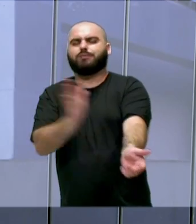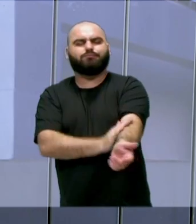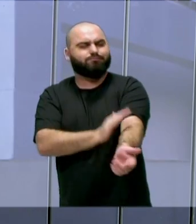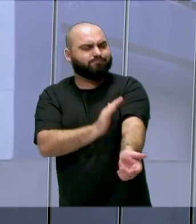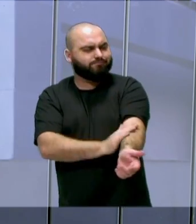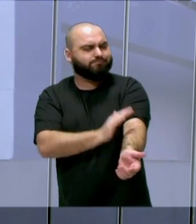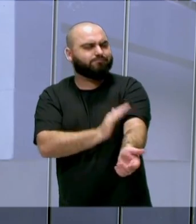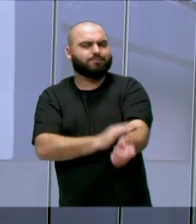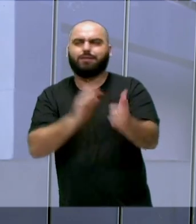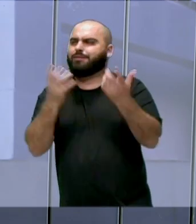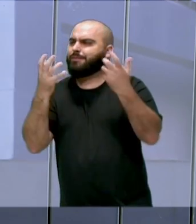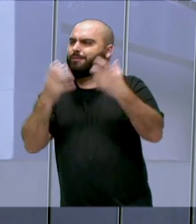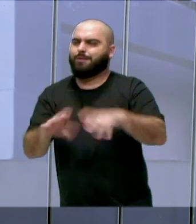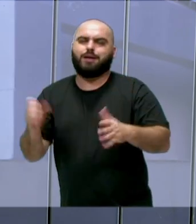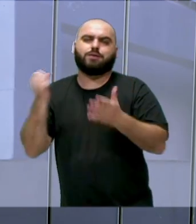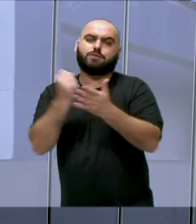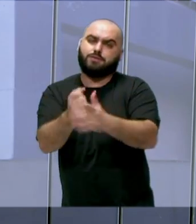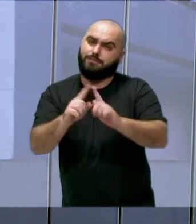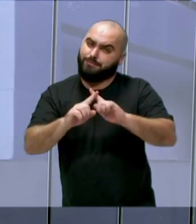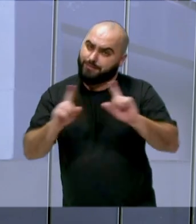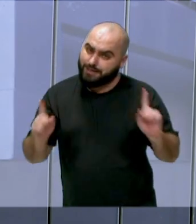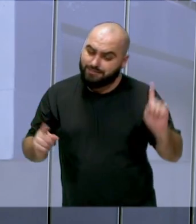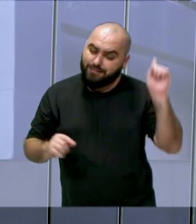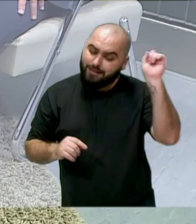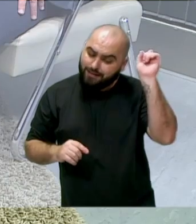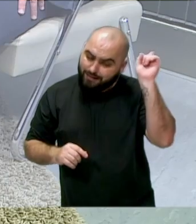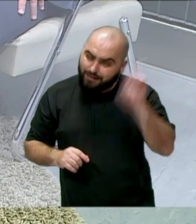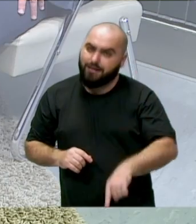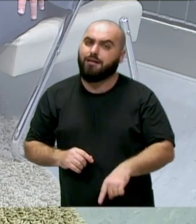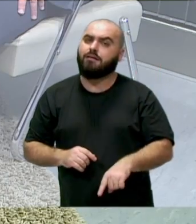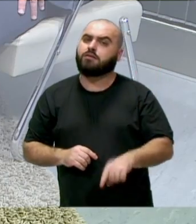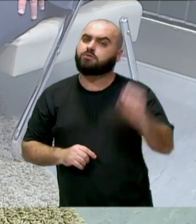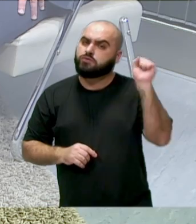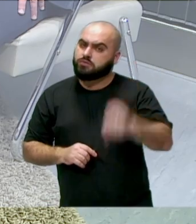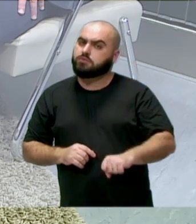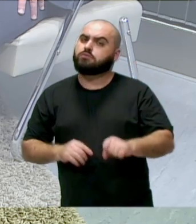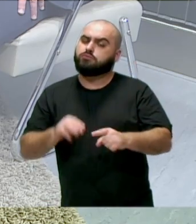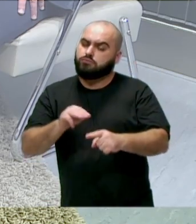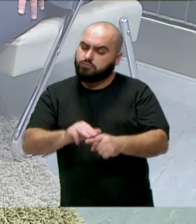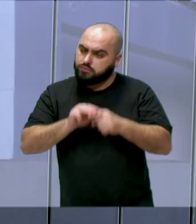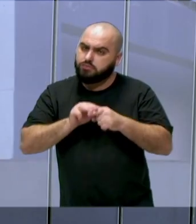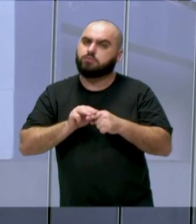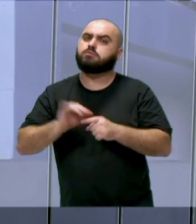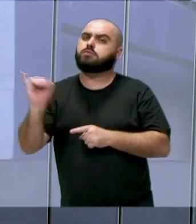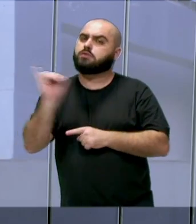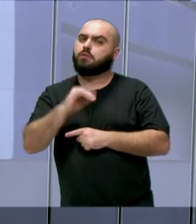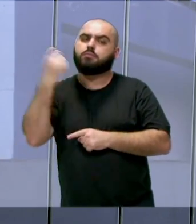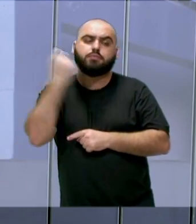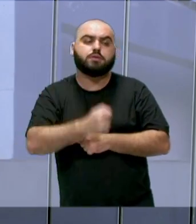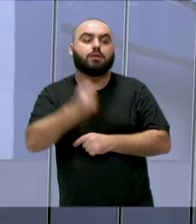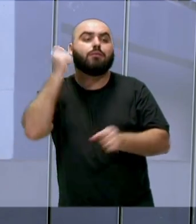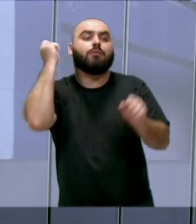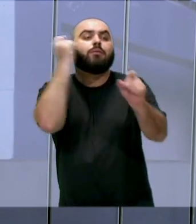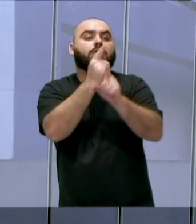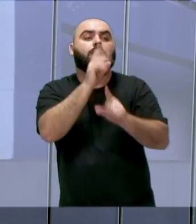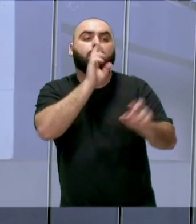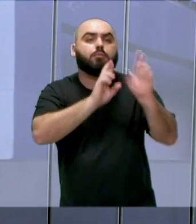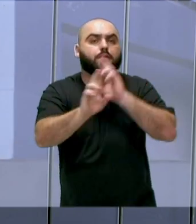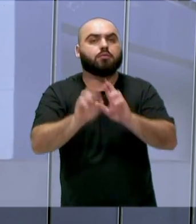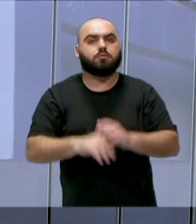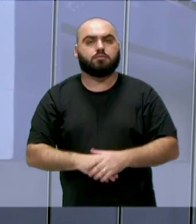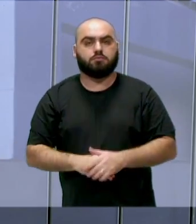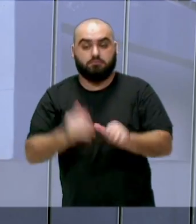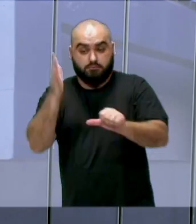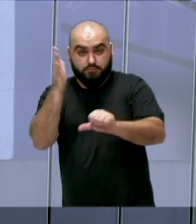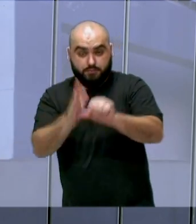Mas sim quase que uma obrigação nossa, do parlamentar, em busca de uma solução. Primeiro, ser